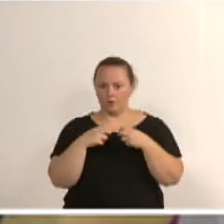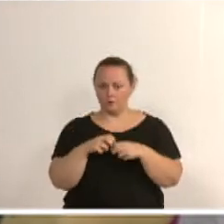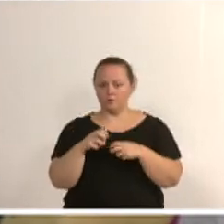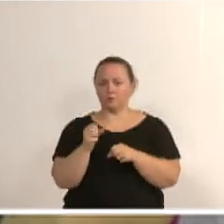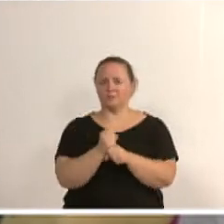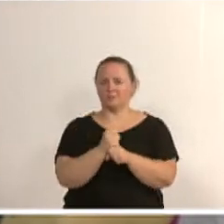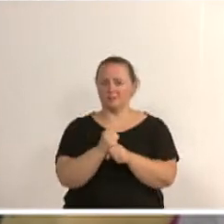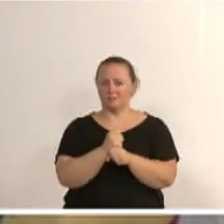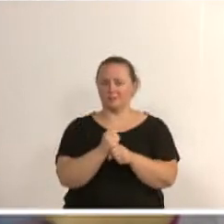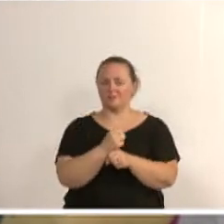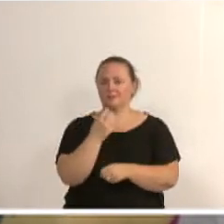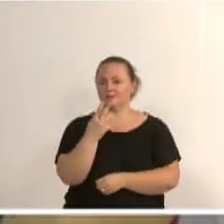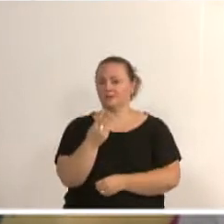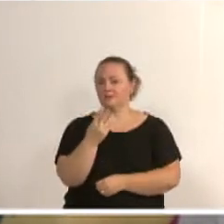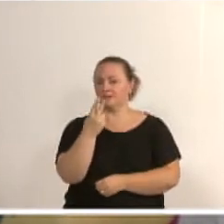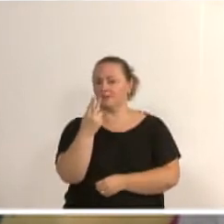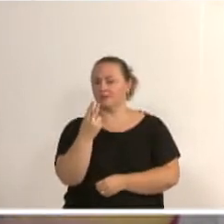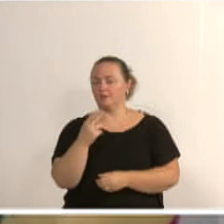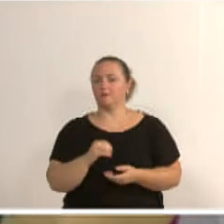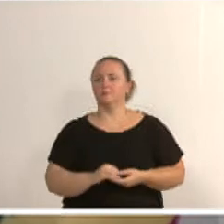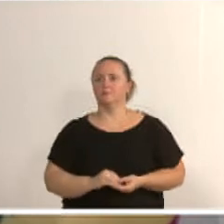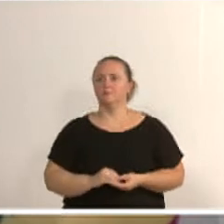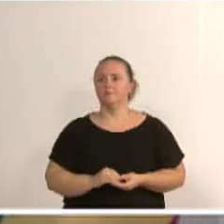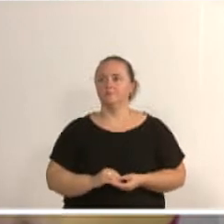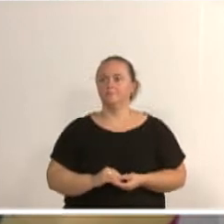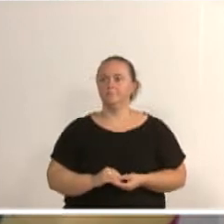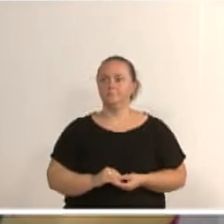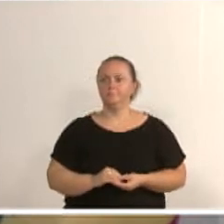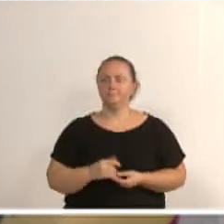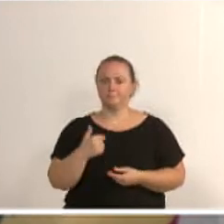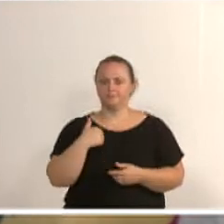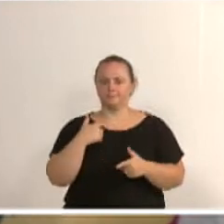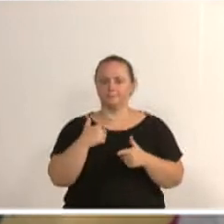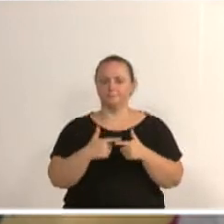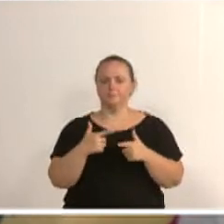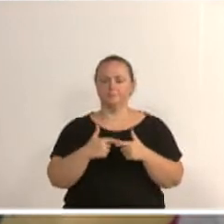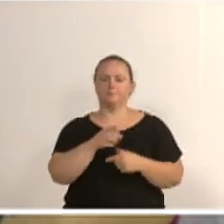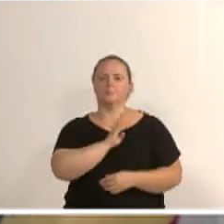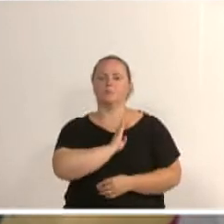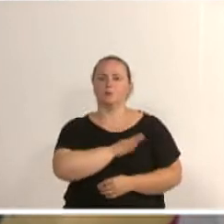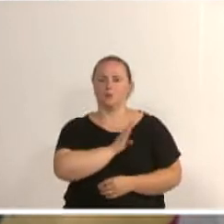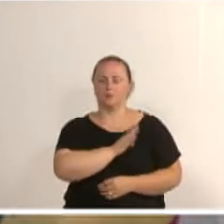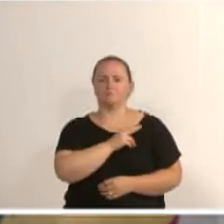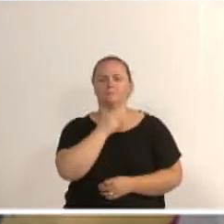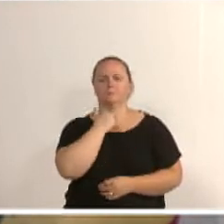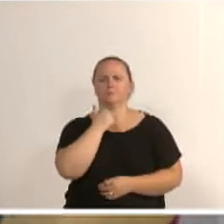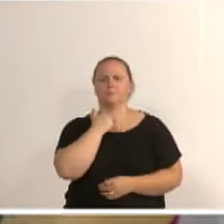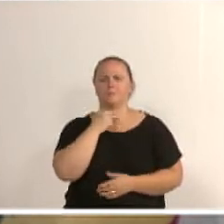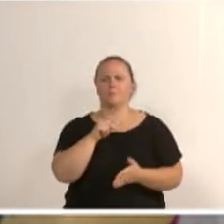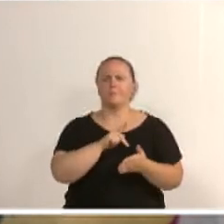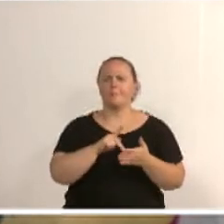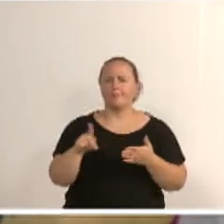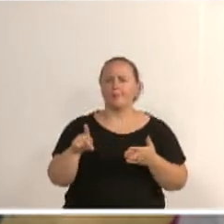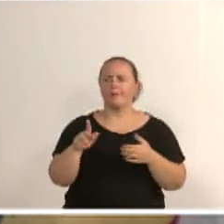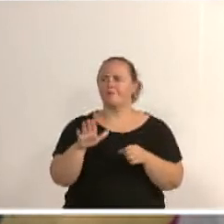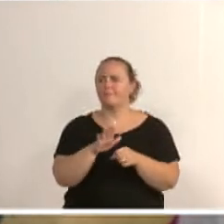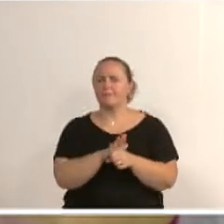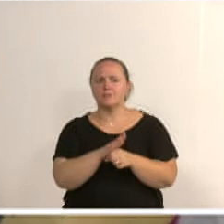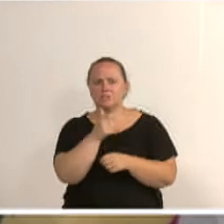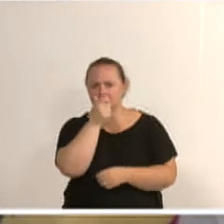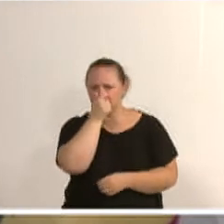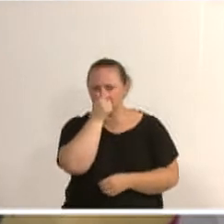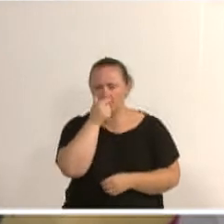anos. Tá? Eu faz 2 anos que eu ando mais porque eu tive um problema cardíaco sério e eu não posso pegar poeira em lugar fechado. E eu morei